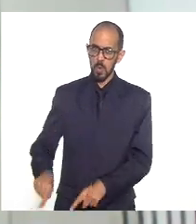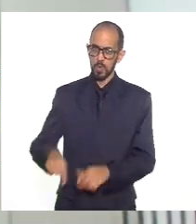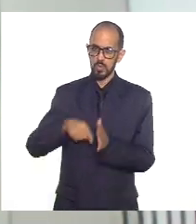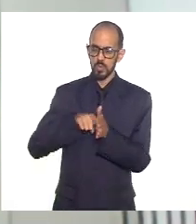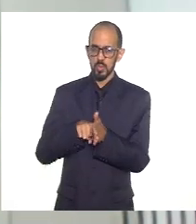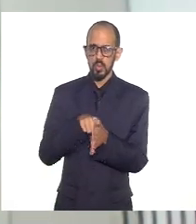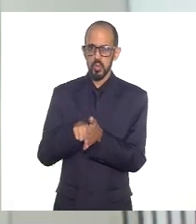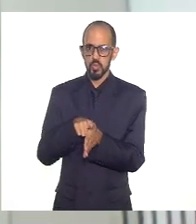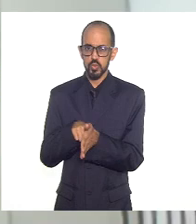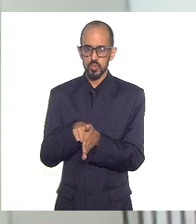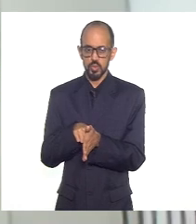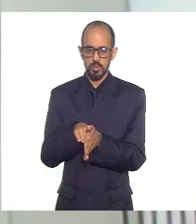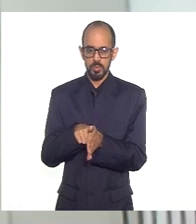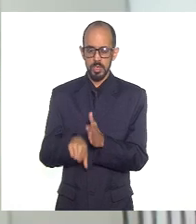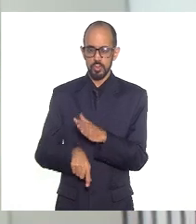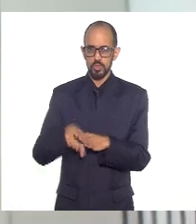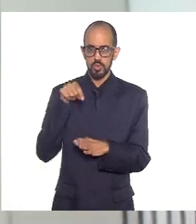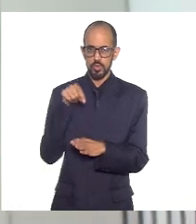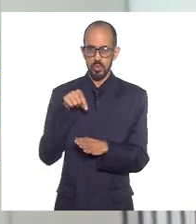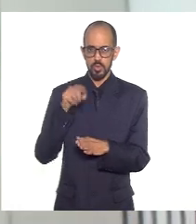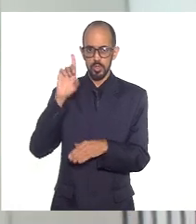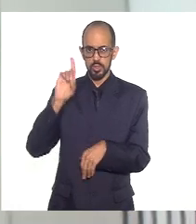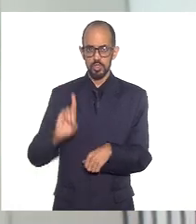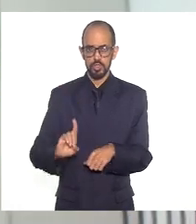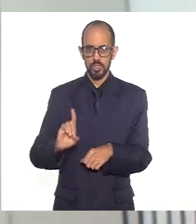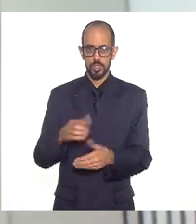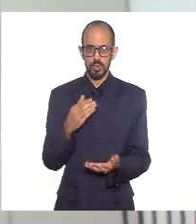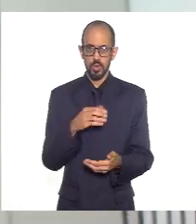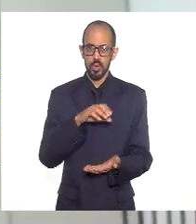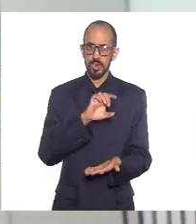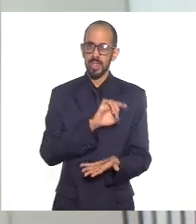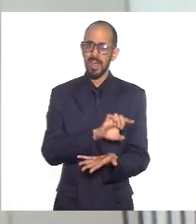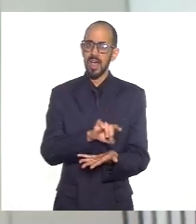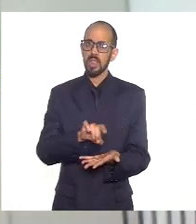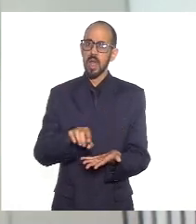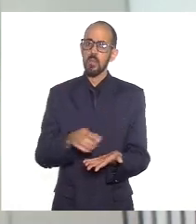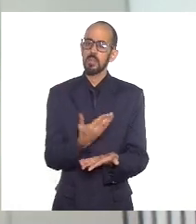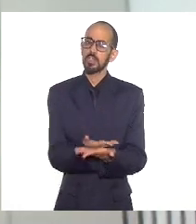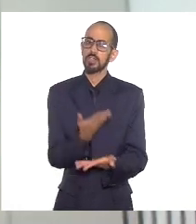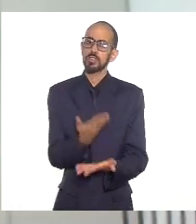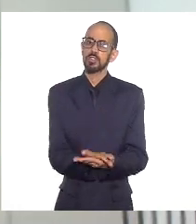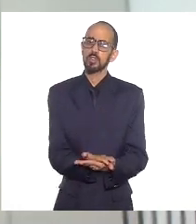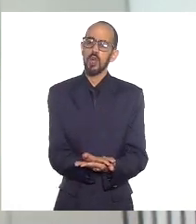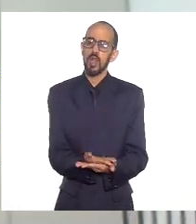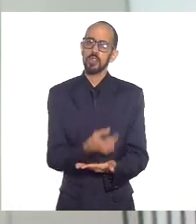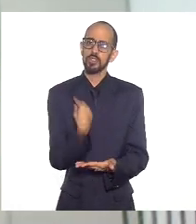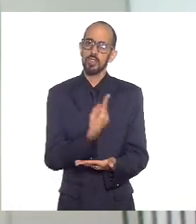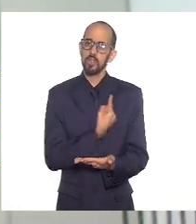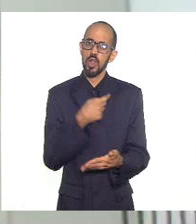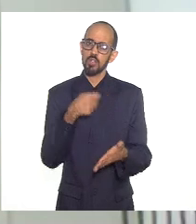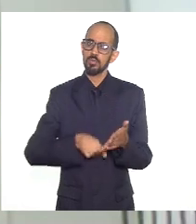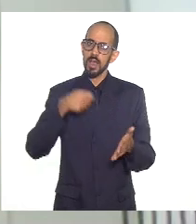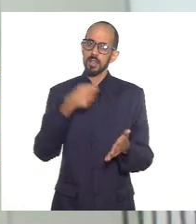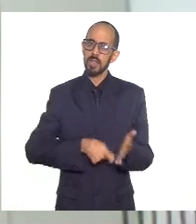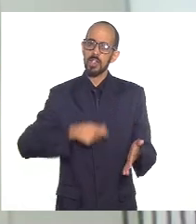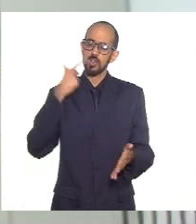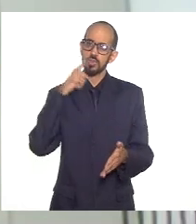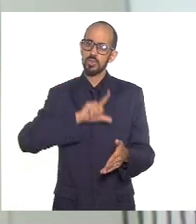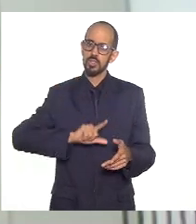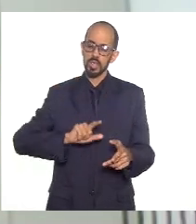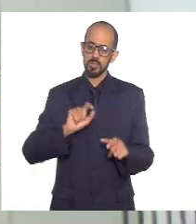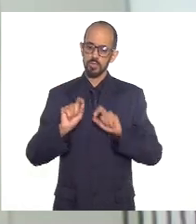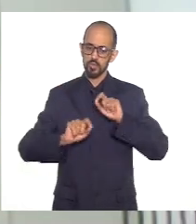consulta para a escolha de diretor, né, nas unidades escolares, que a gente, com muita batalha, conseguiu